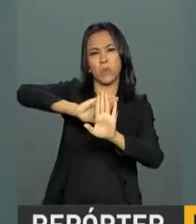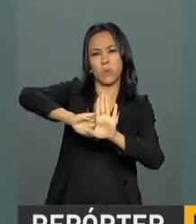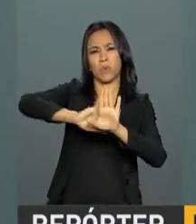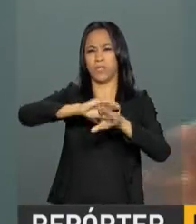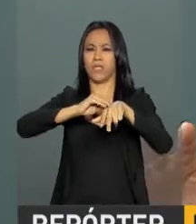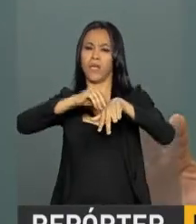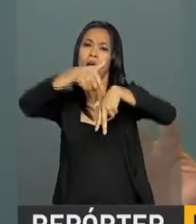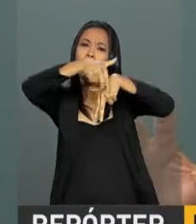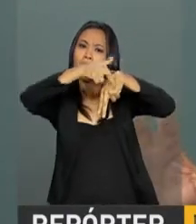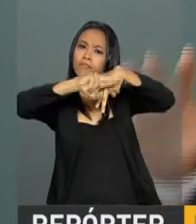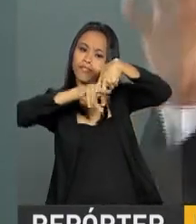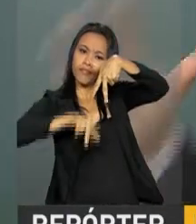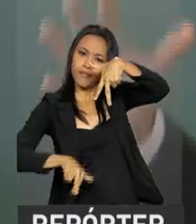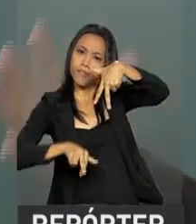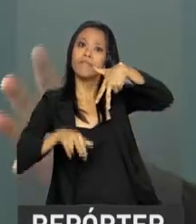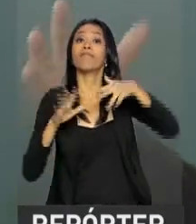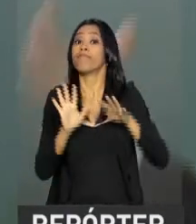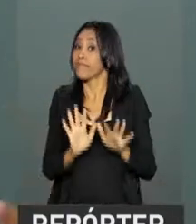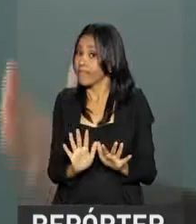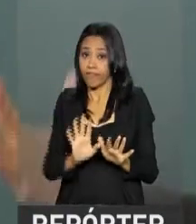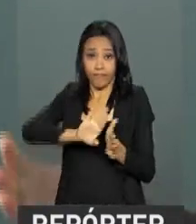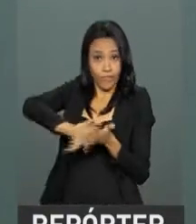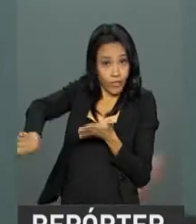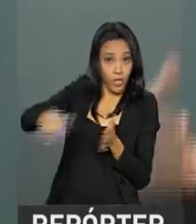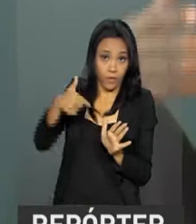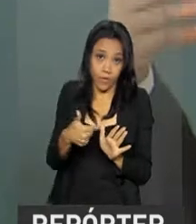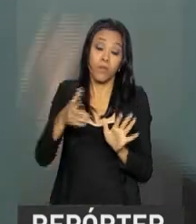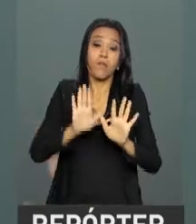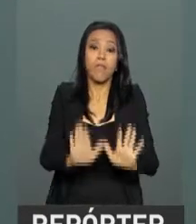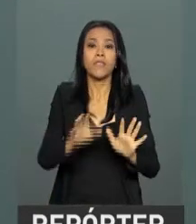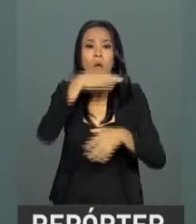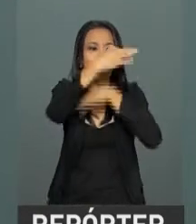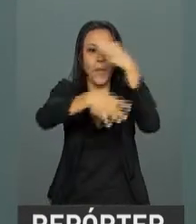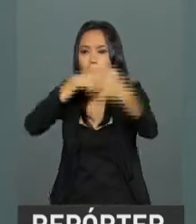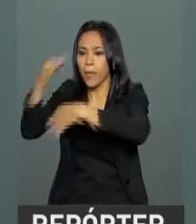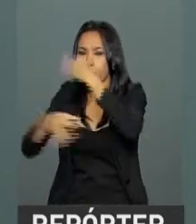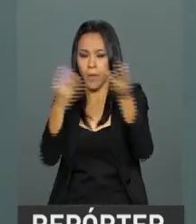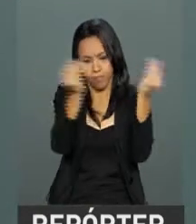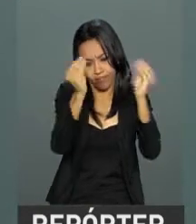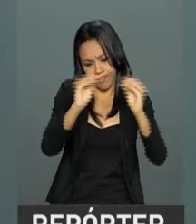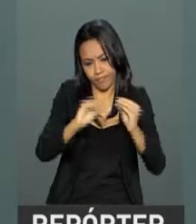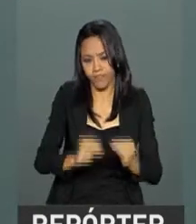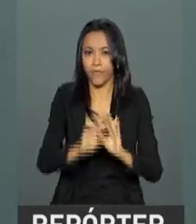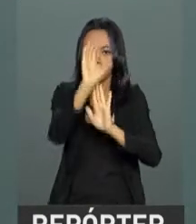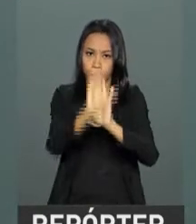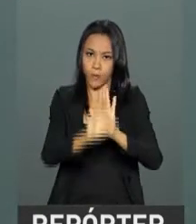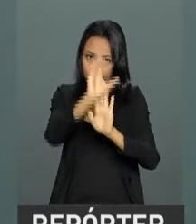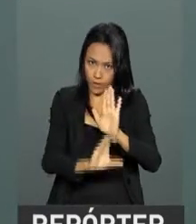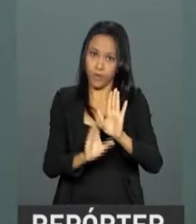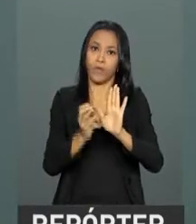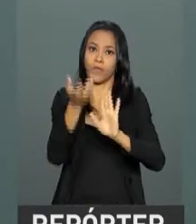parecida muito pelo contrário mas ela é fruto de uma construção coletiva é imperfeita mas